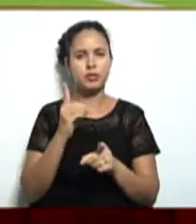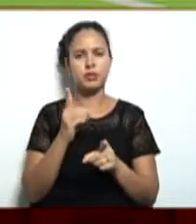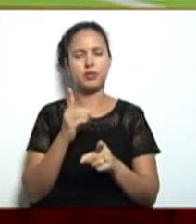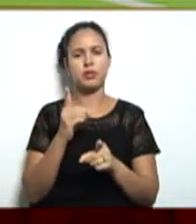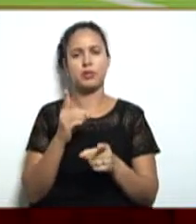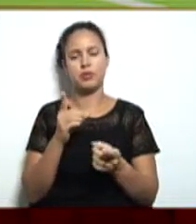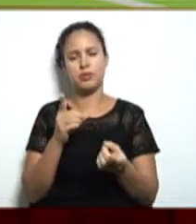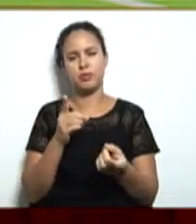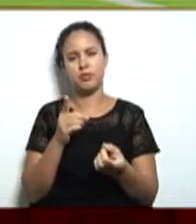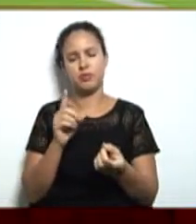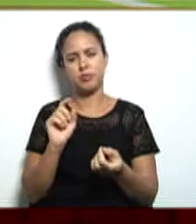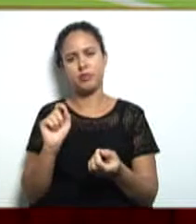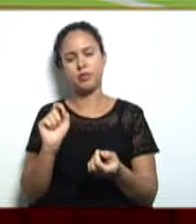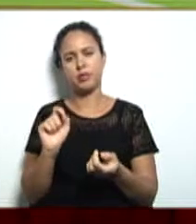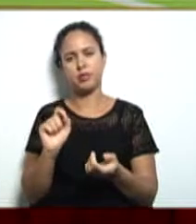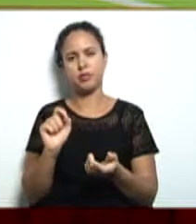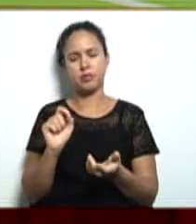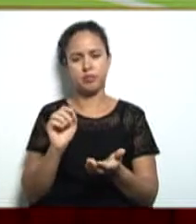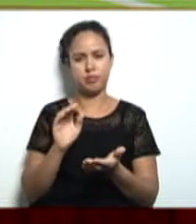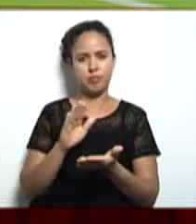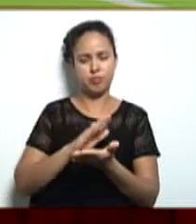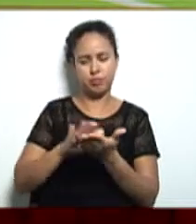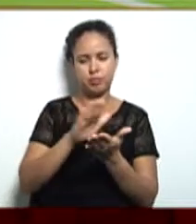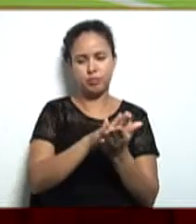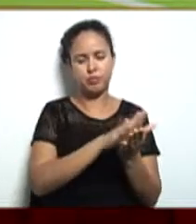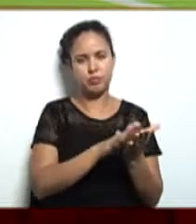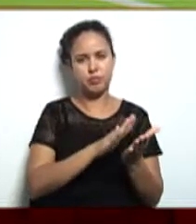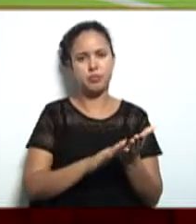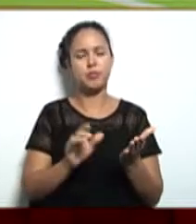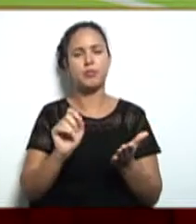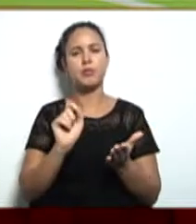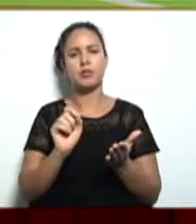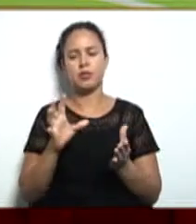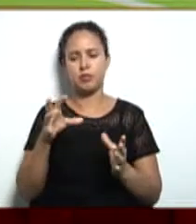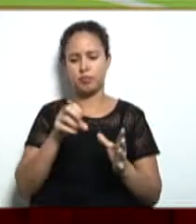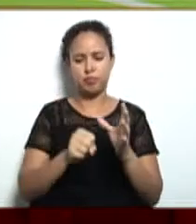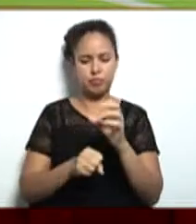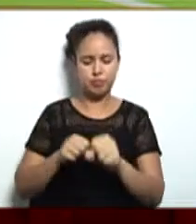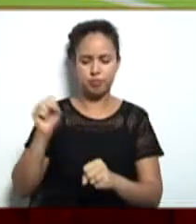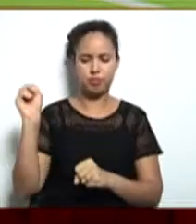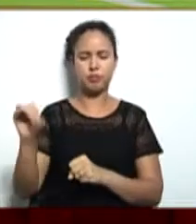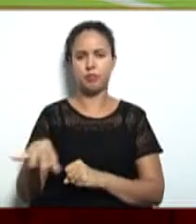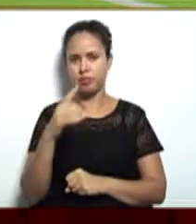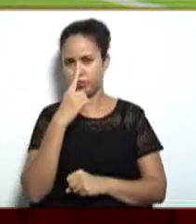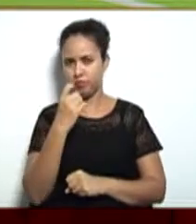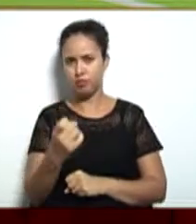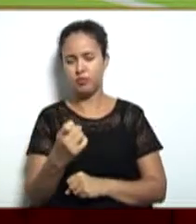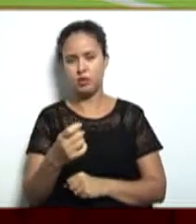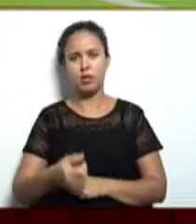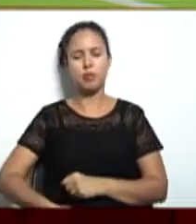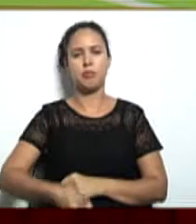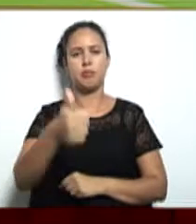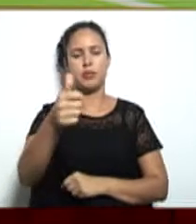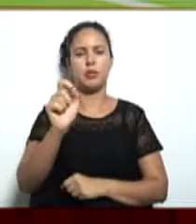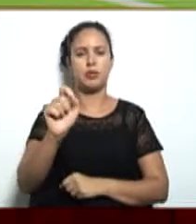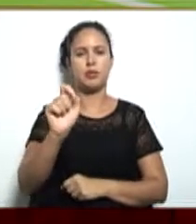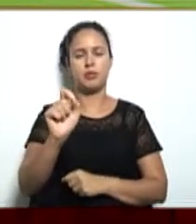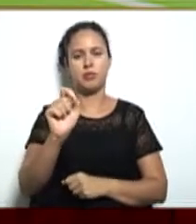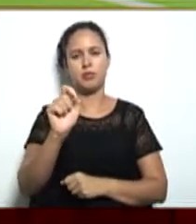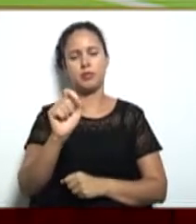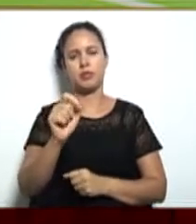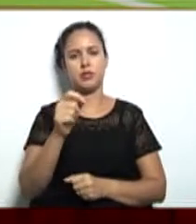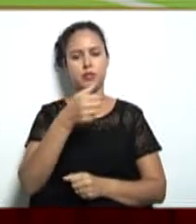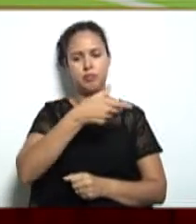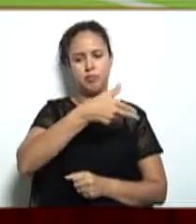eram alternativa viável, porque as pessoas pegavam, amassavam e jogavam fora. Era melhor se você fosse de porta em porta,